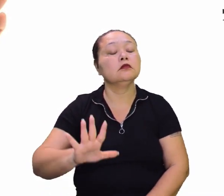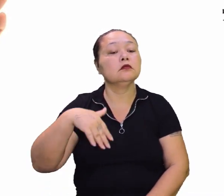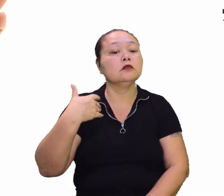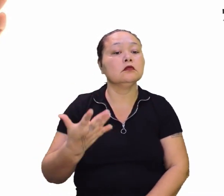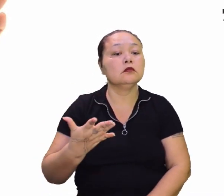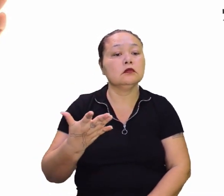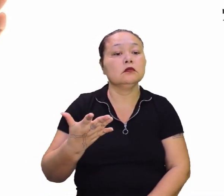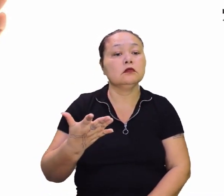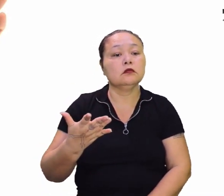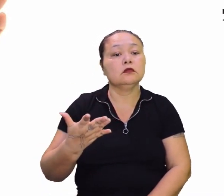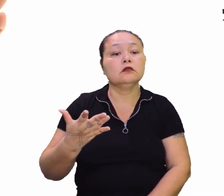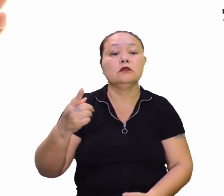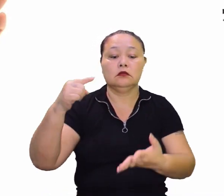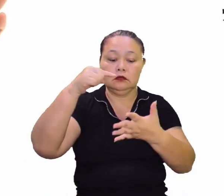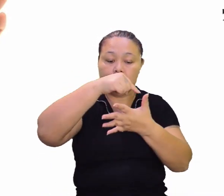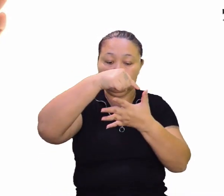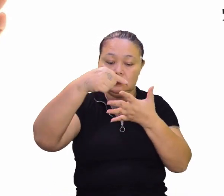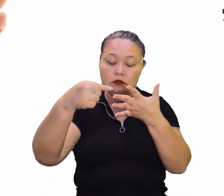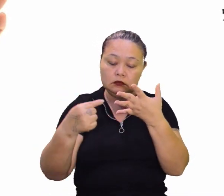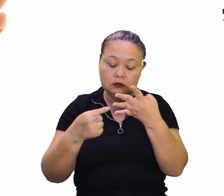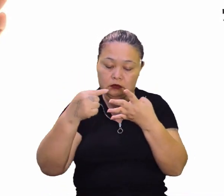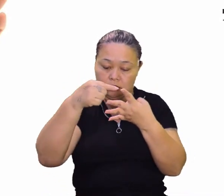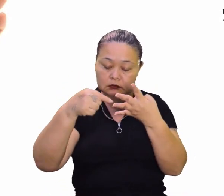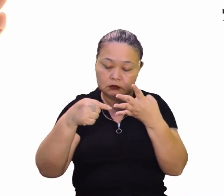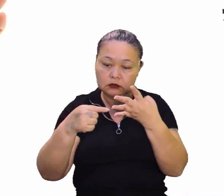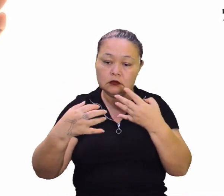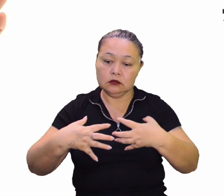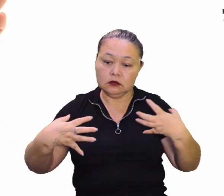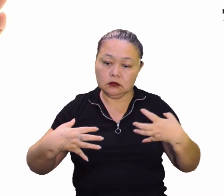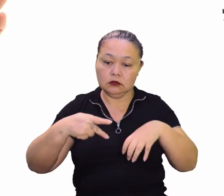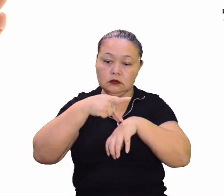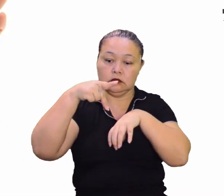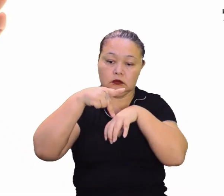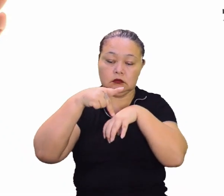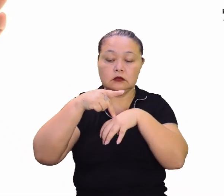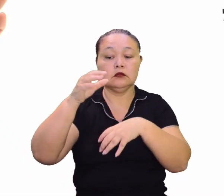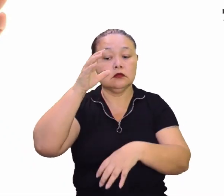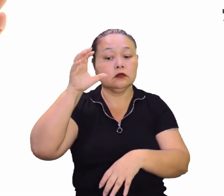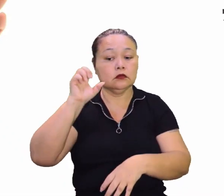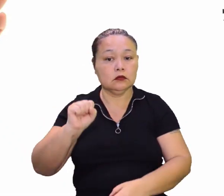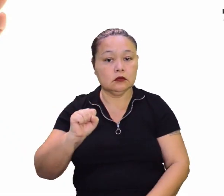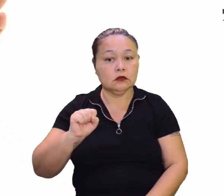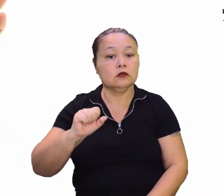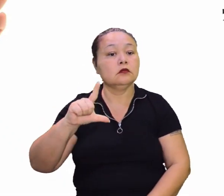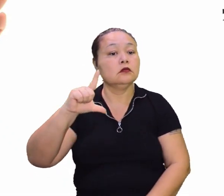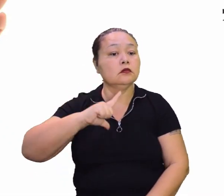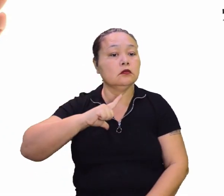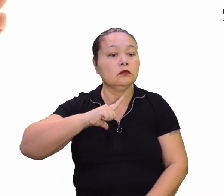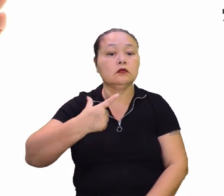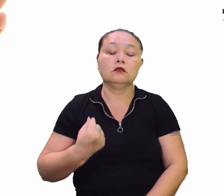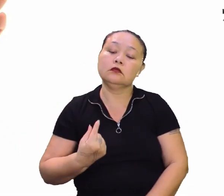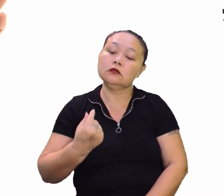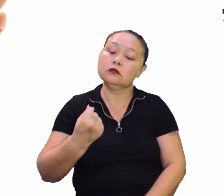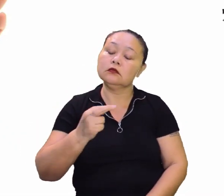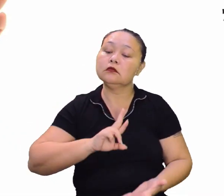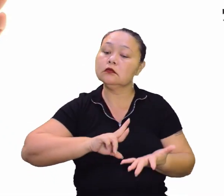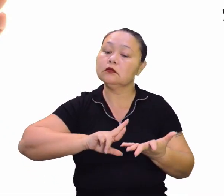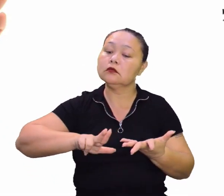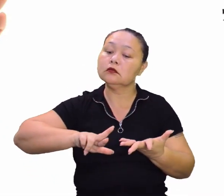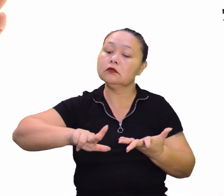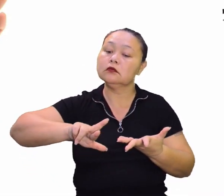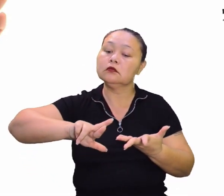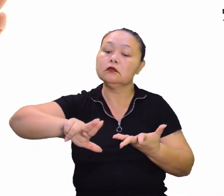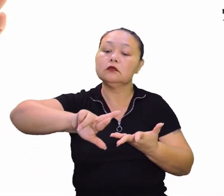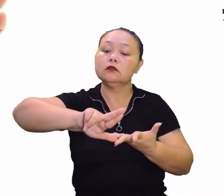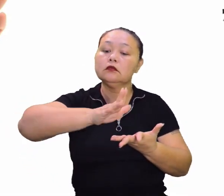Então, olha só, dos 4 tigres asiáticos, a Coreia do Sul é o que tem a economia